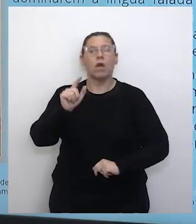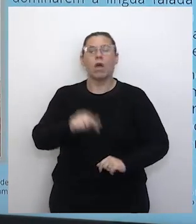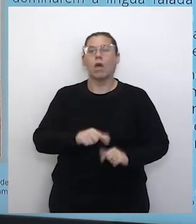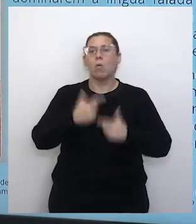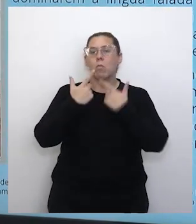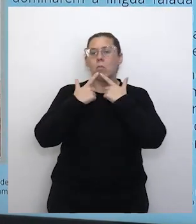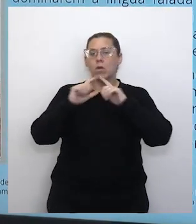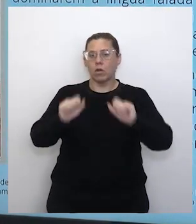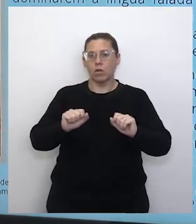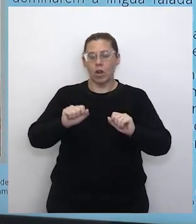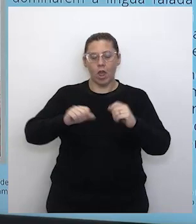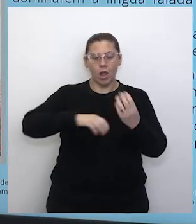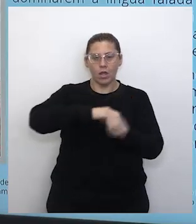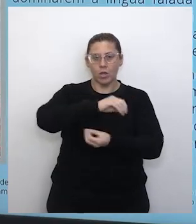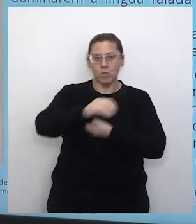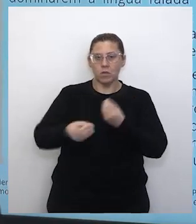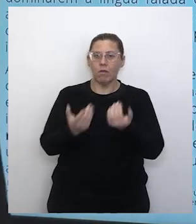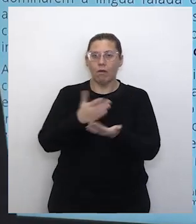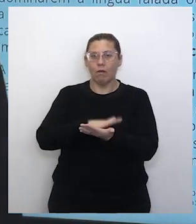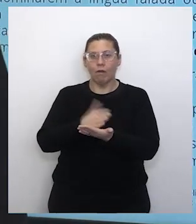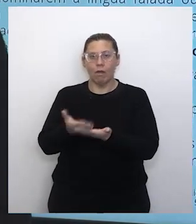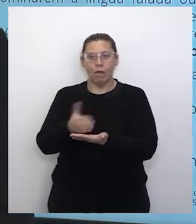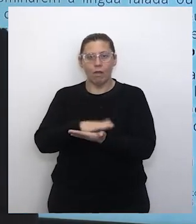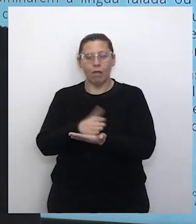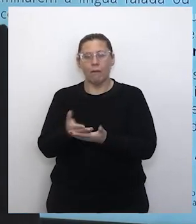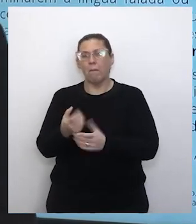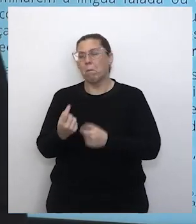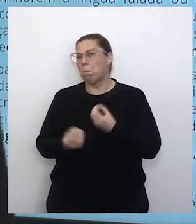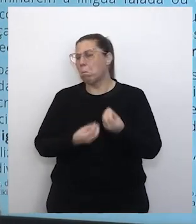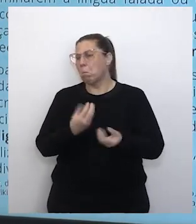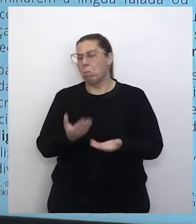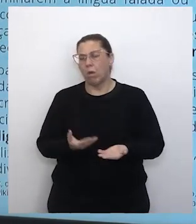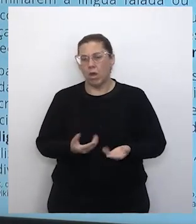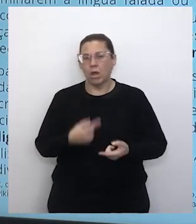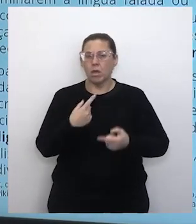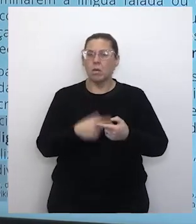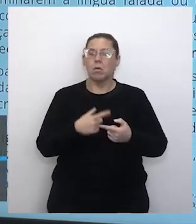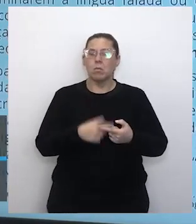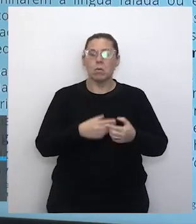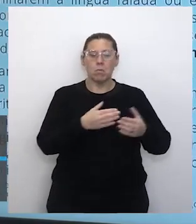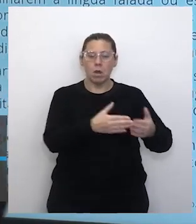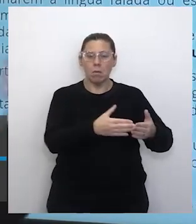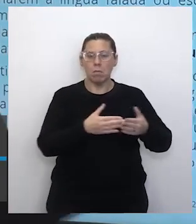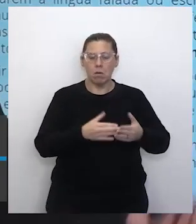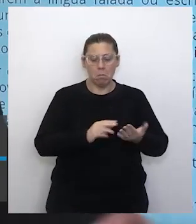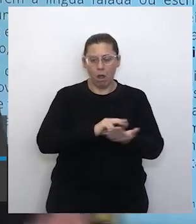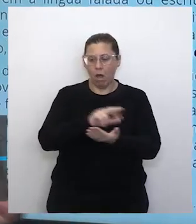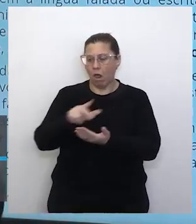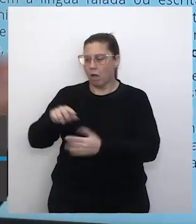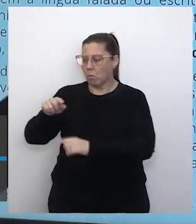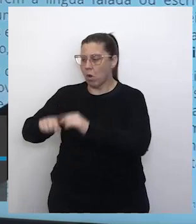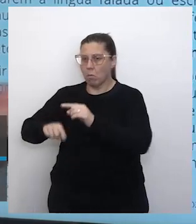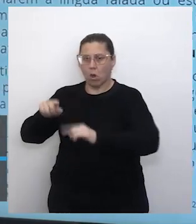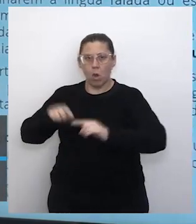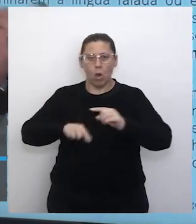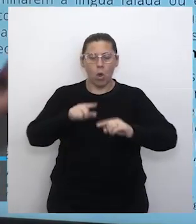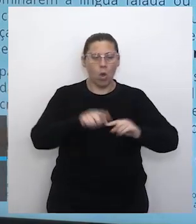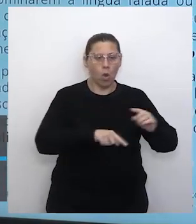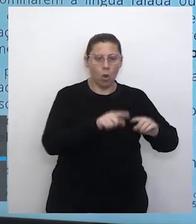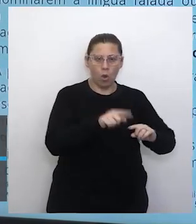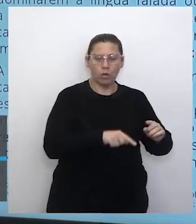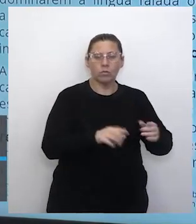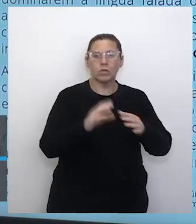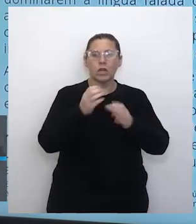uma linguagem híbrida. Por que a gente fala que o teatro é híbrido? Porque ele pega de empréstimo vários elementos de outras